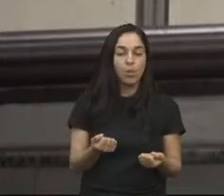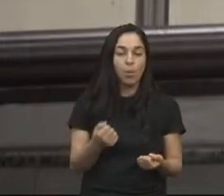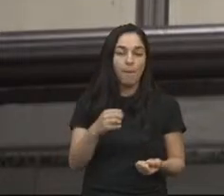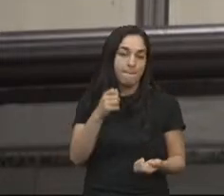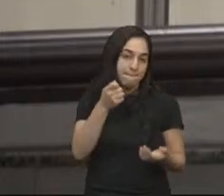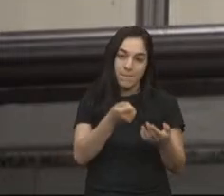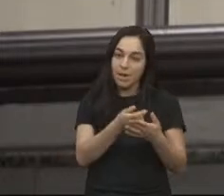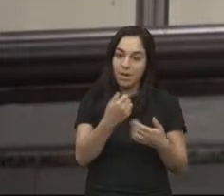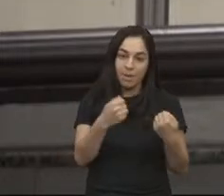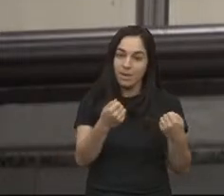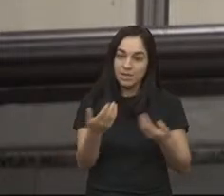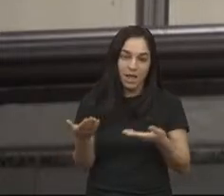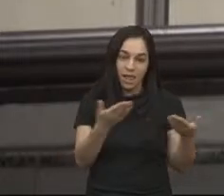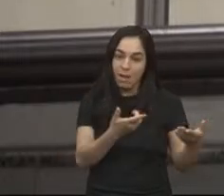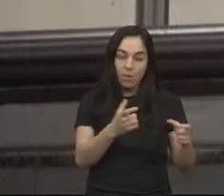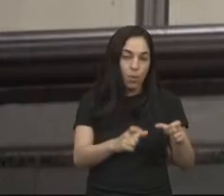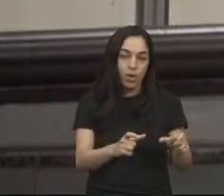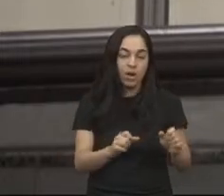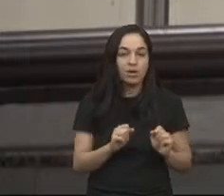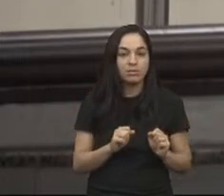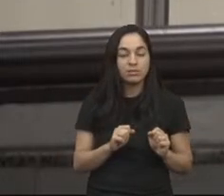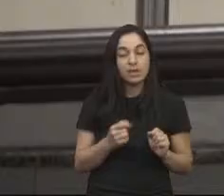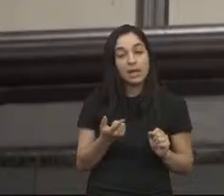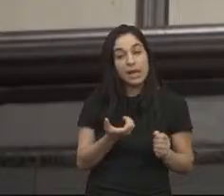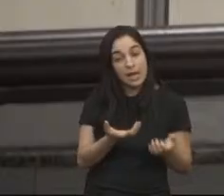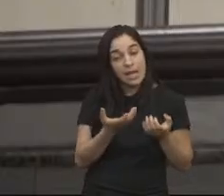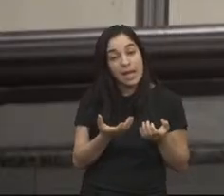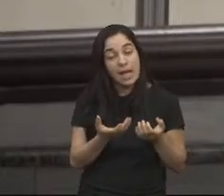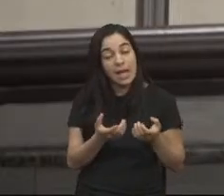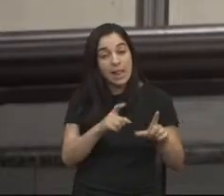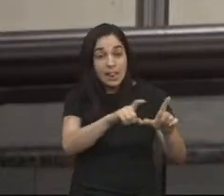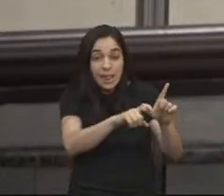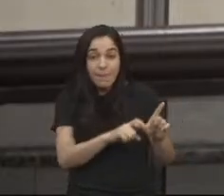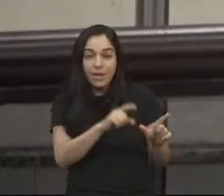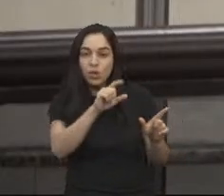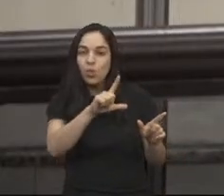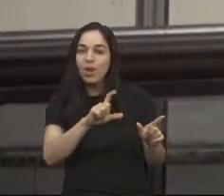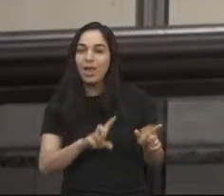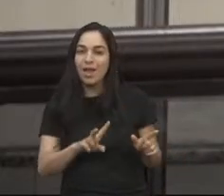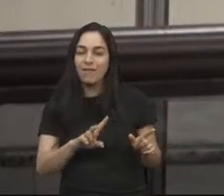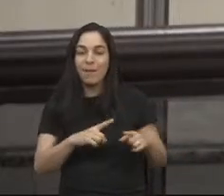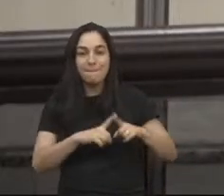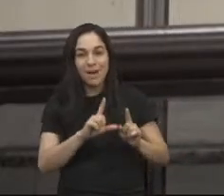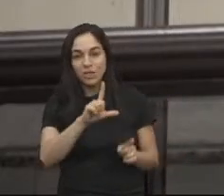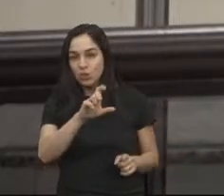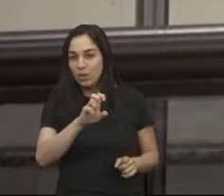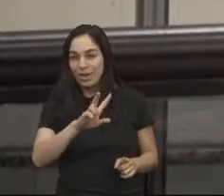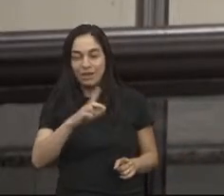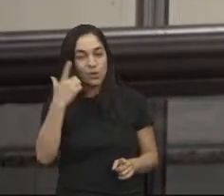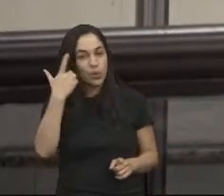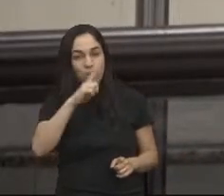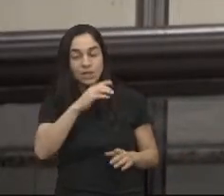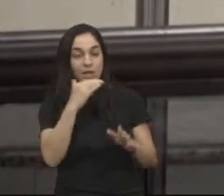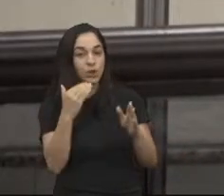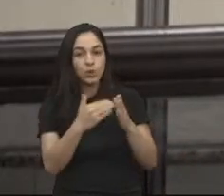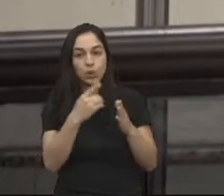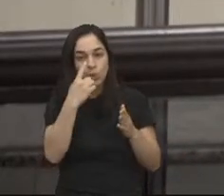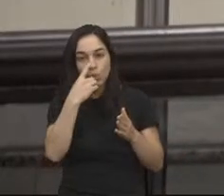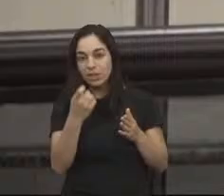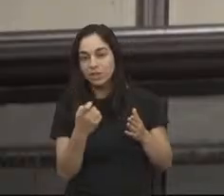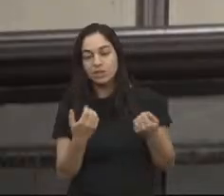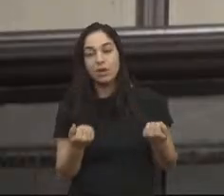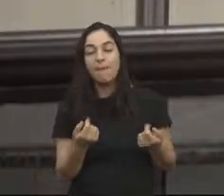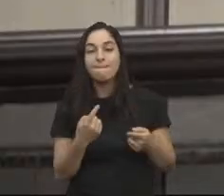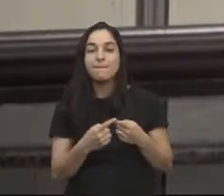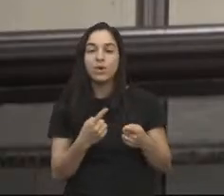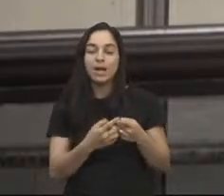lugar. Ele está contando com o leve não comporta. Porque o leve não consegue manter caçamba,